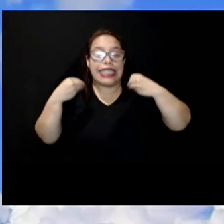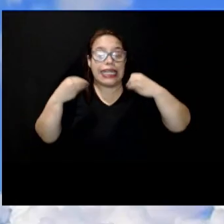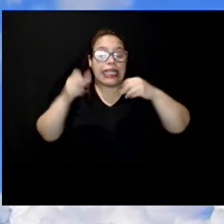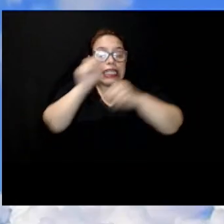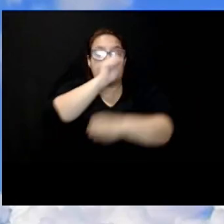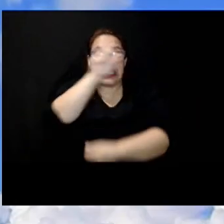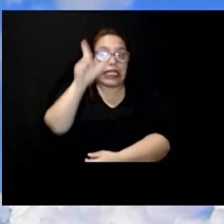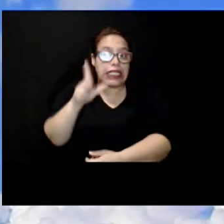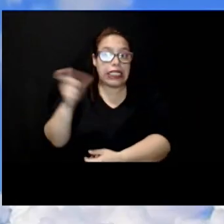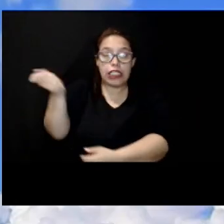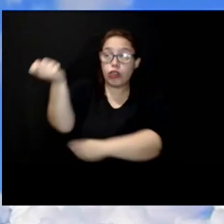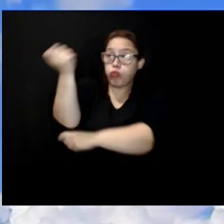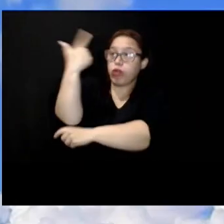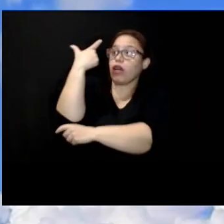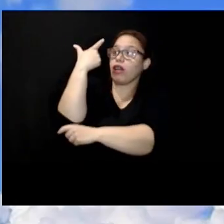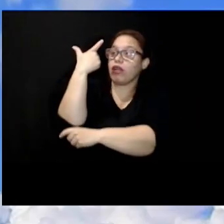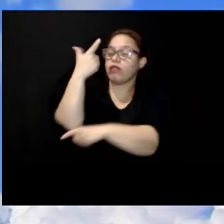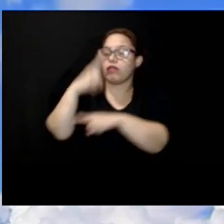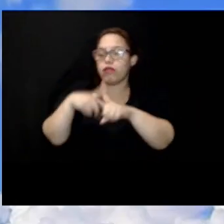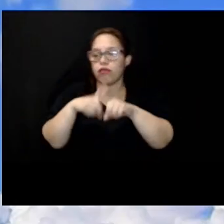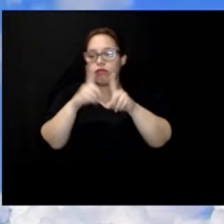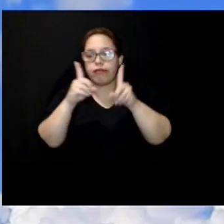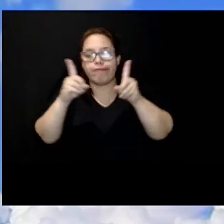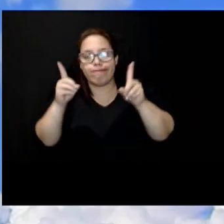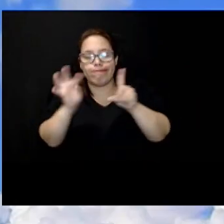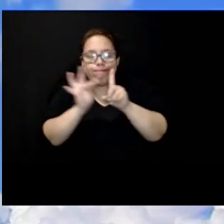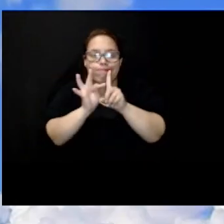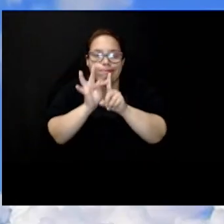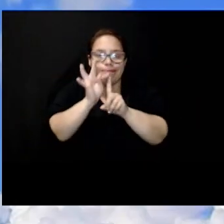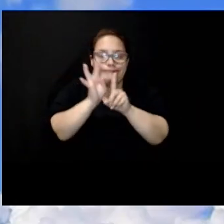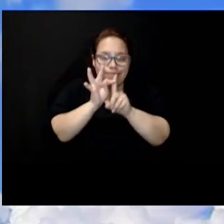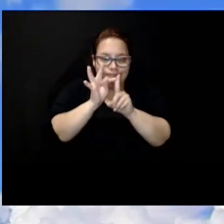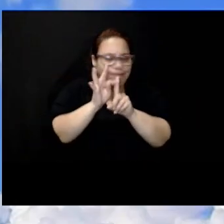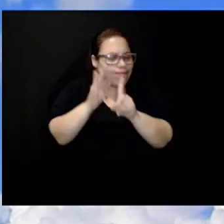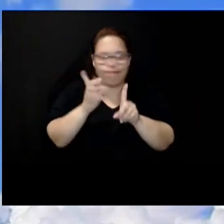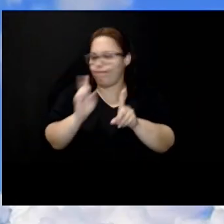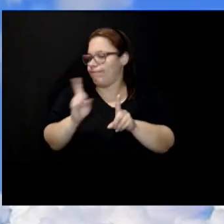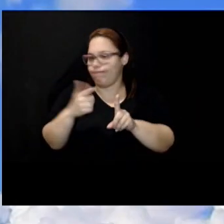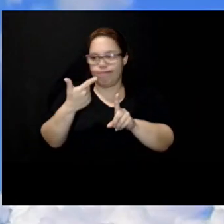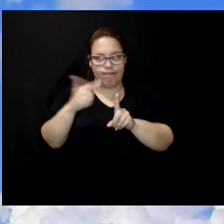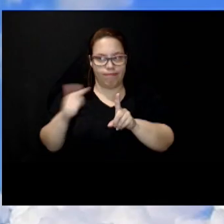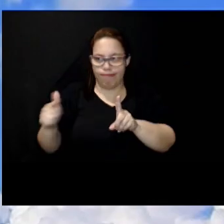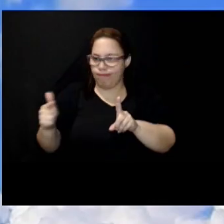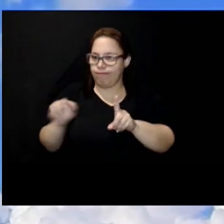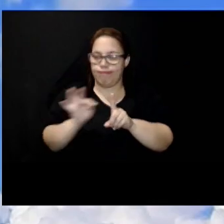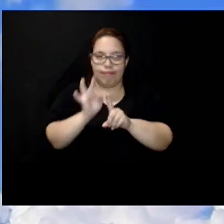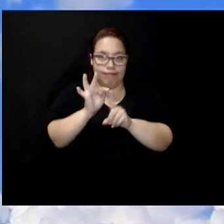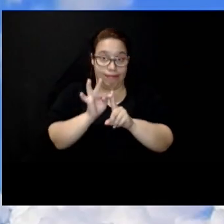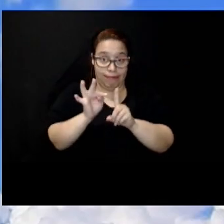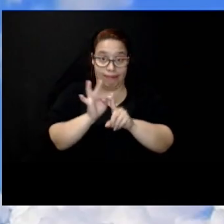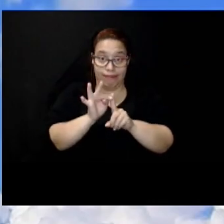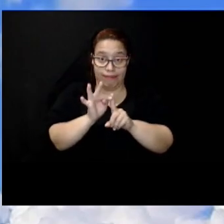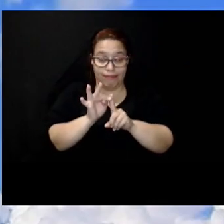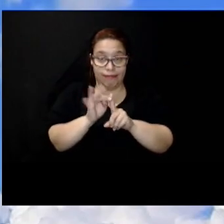sol hoje, mas a temperatura máxima não passa dos 22 graus. Uma boa